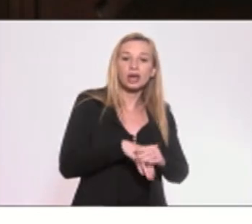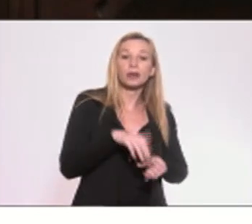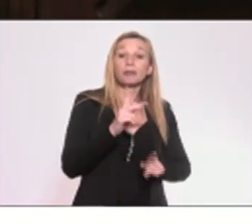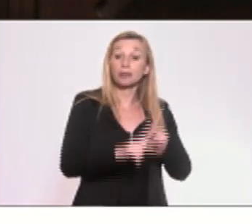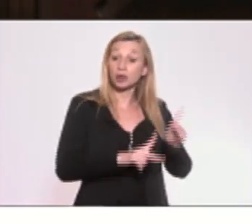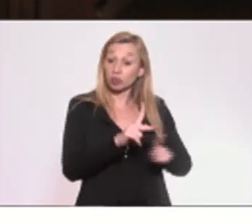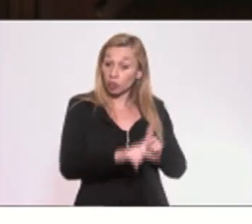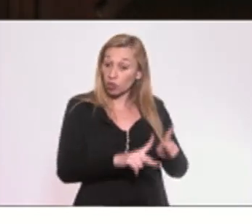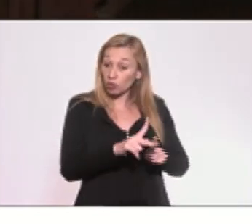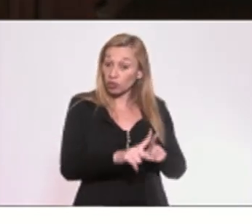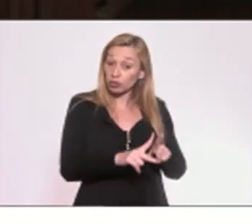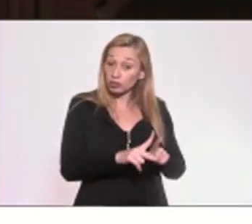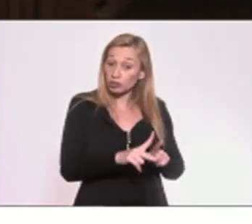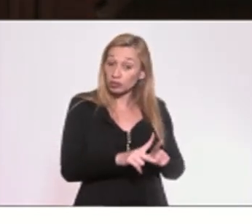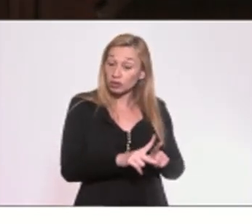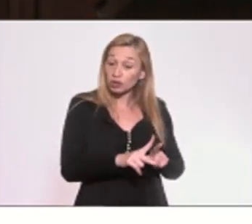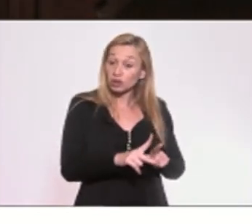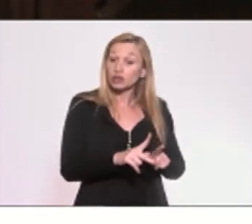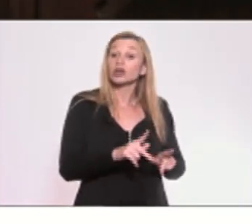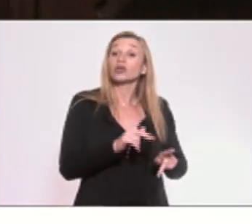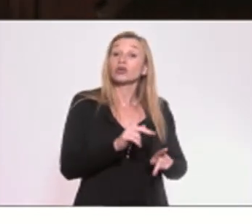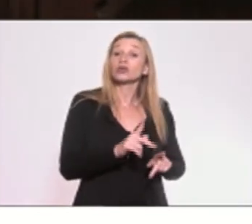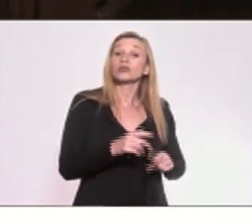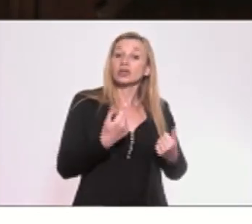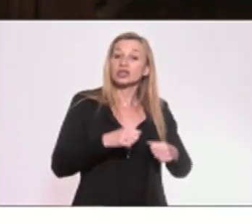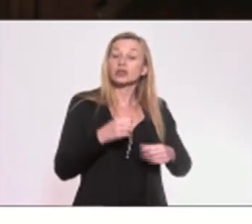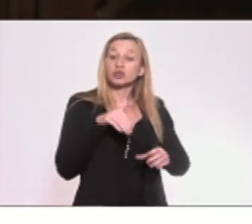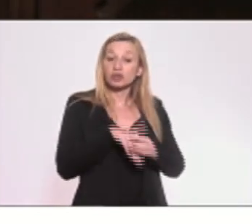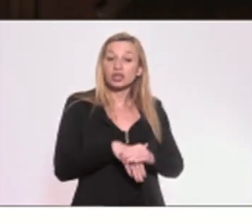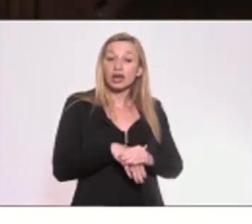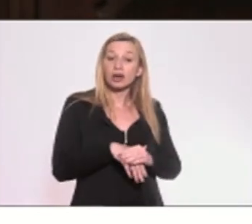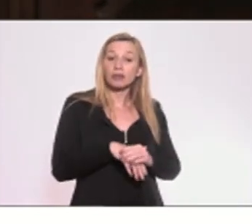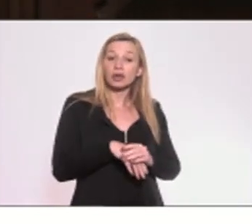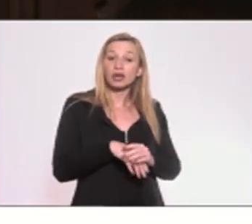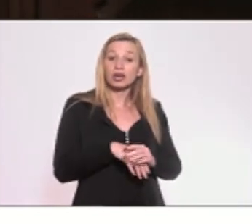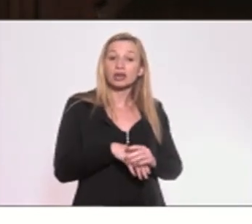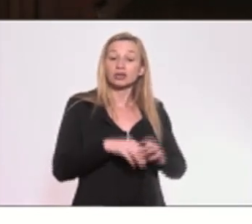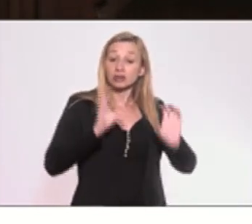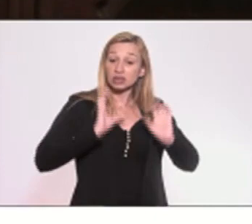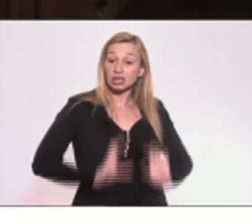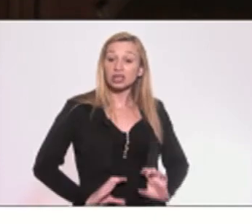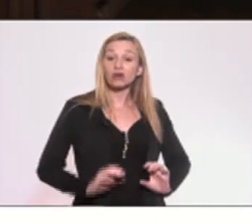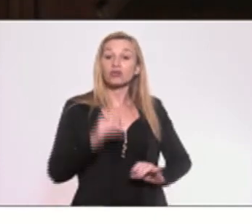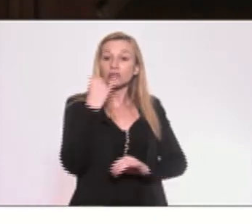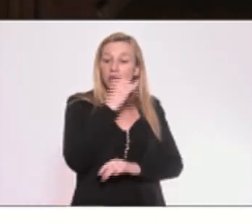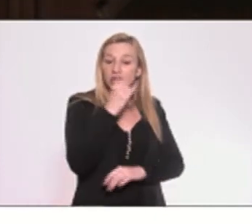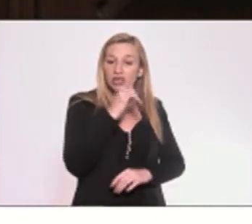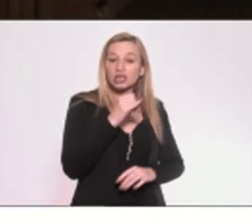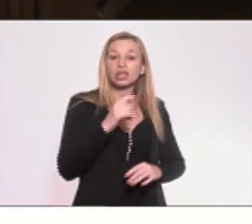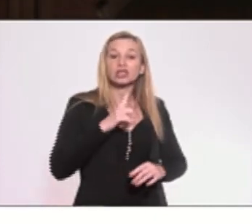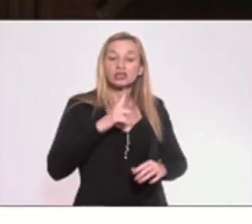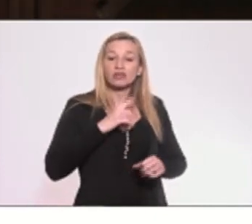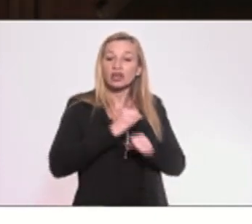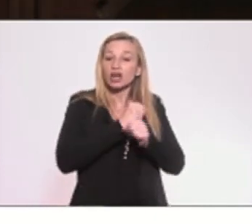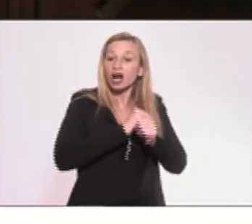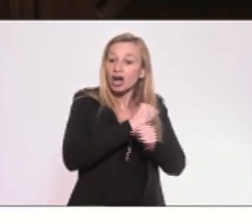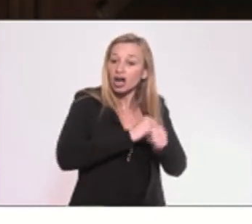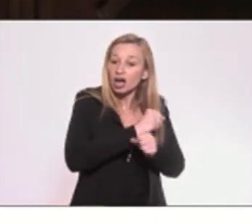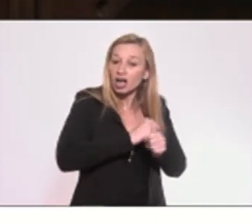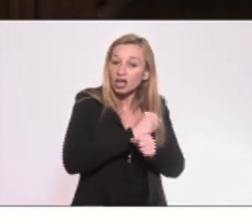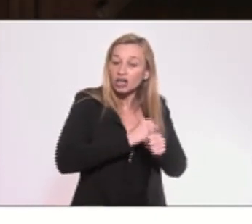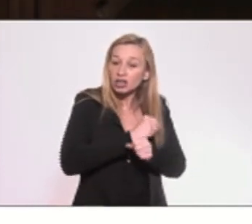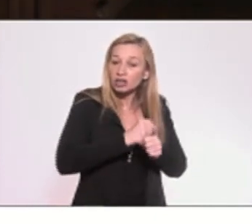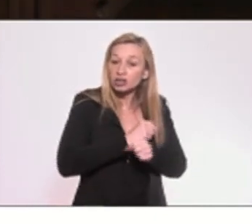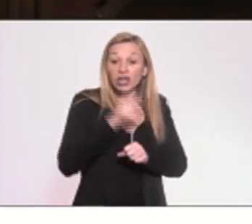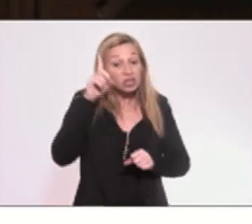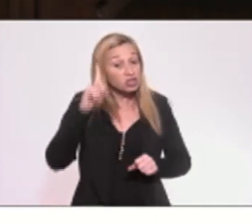Nós precisamos votar pelos cidadãos fluminenses, que tiveram, nos últimos anos, gestões criminosas,